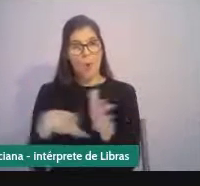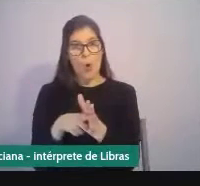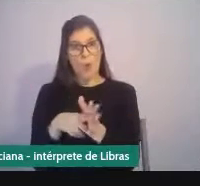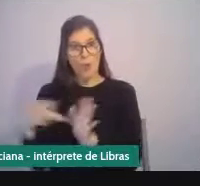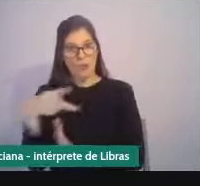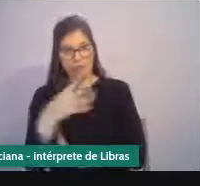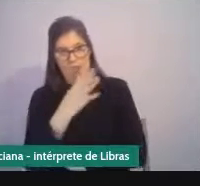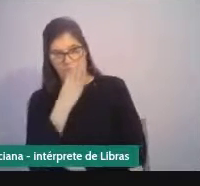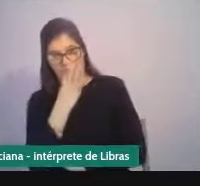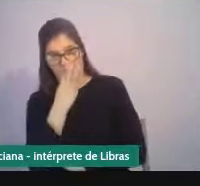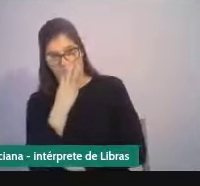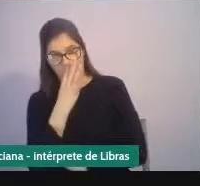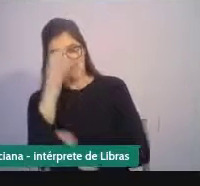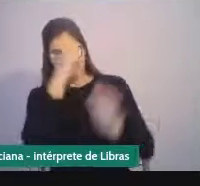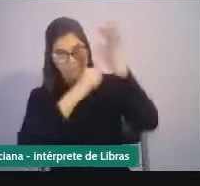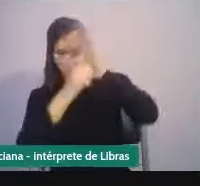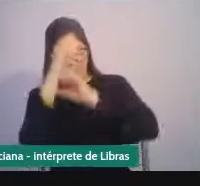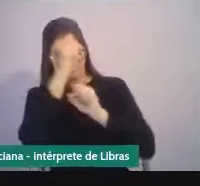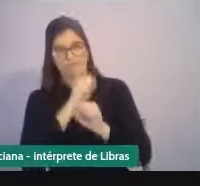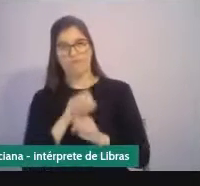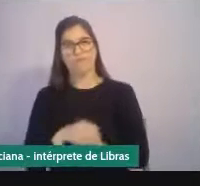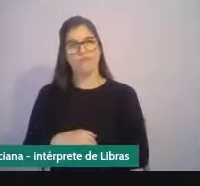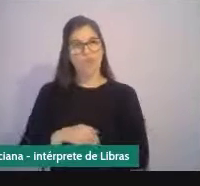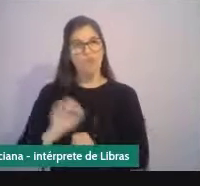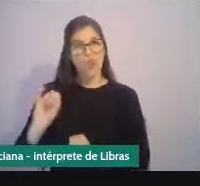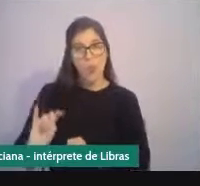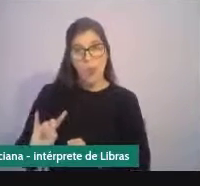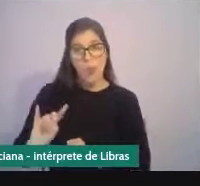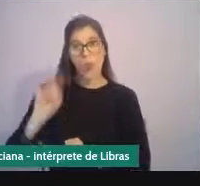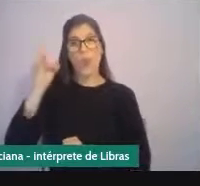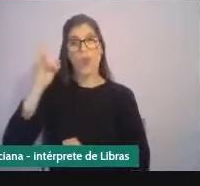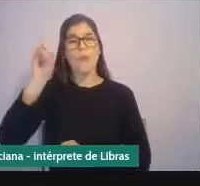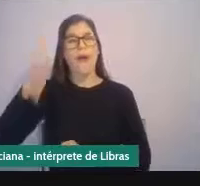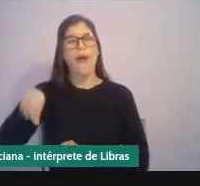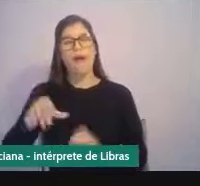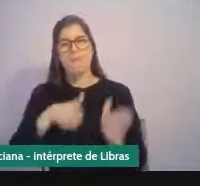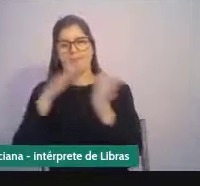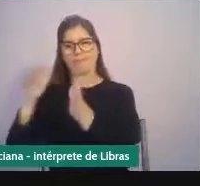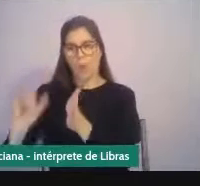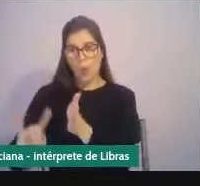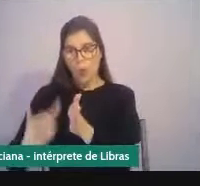última etapa deve ser a etapa de avaliação